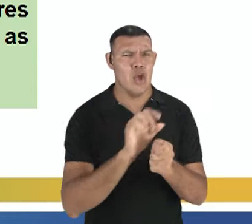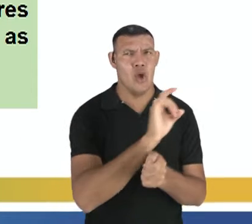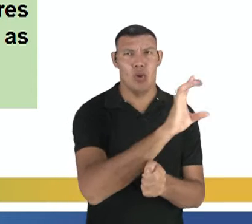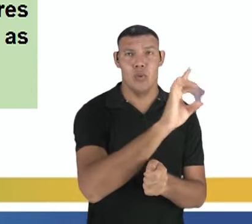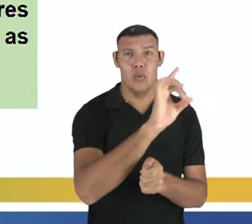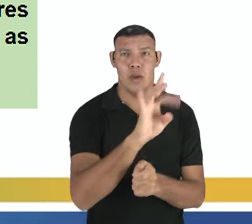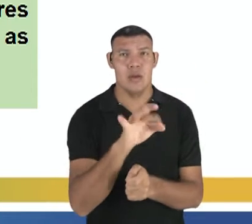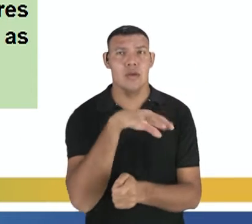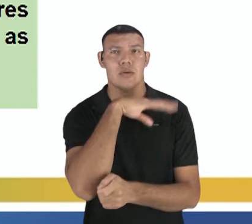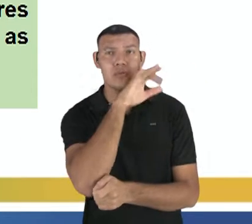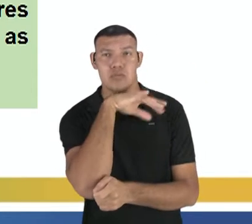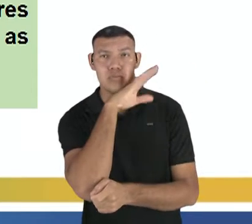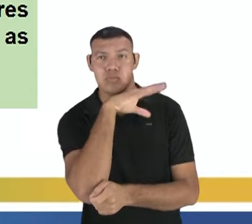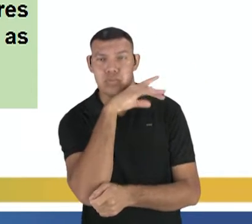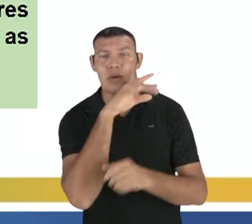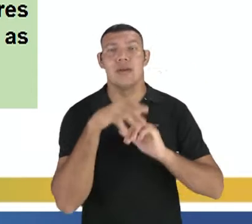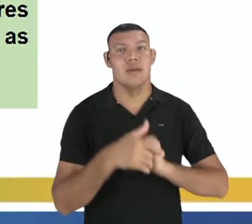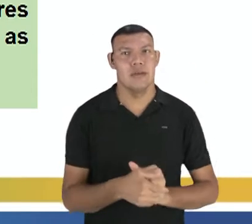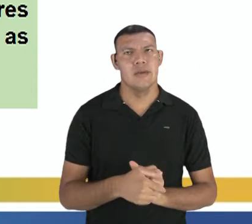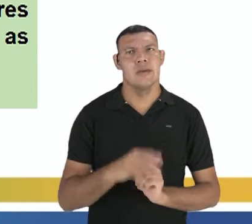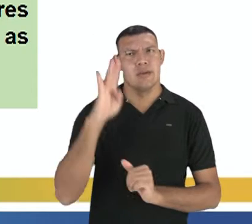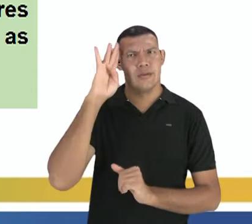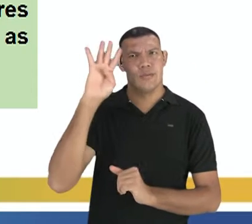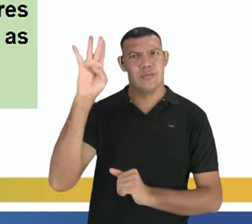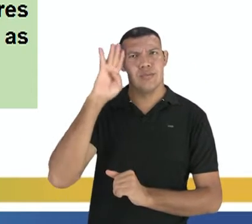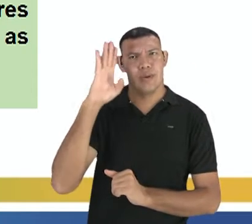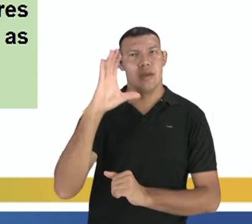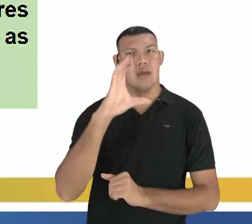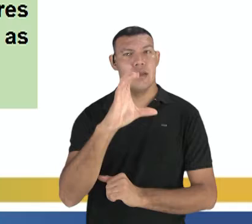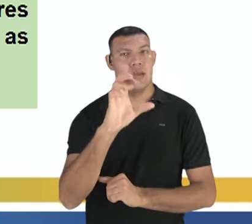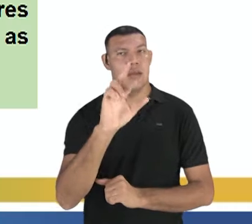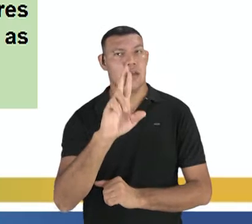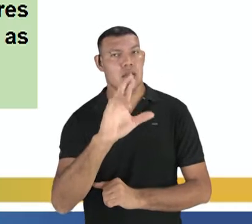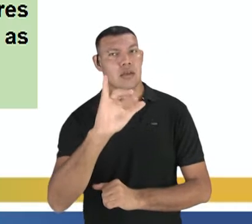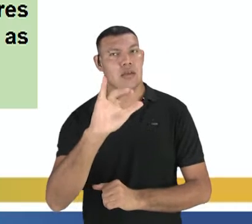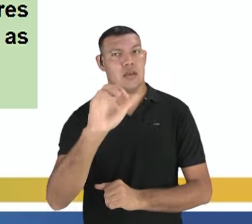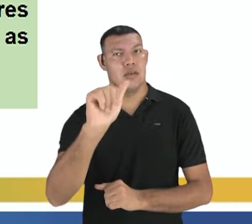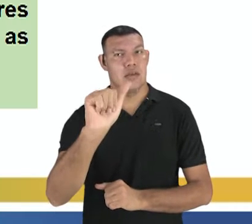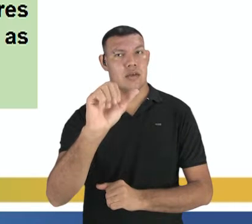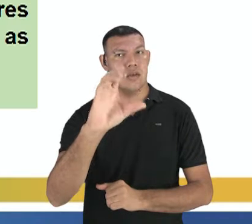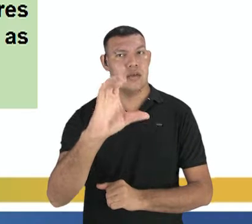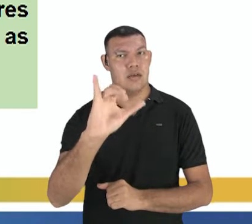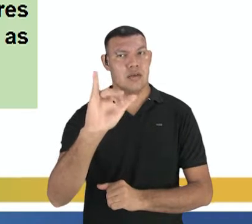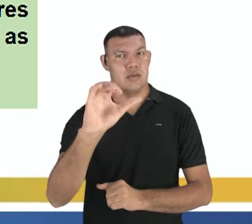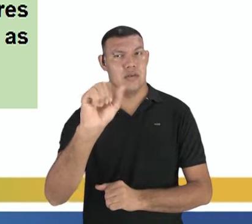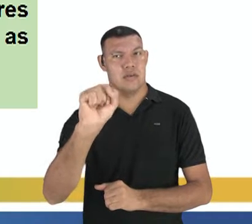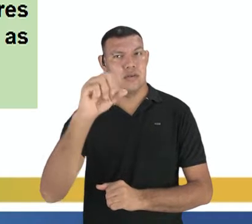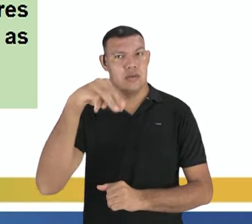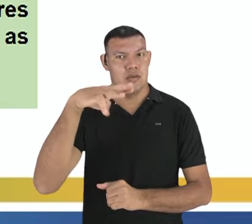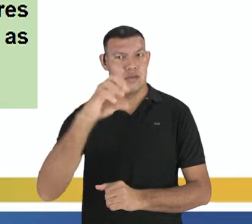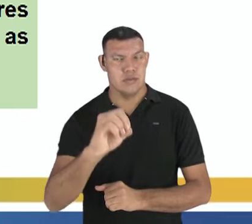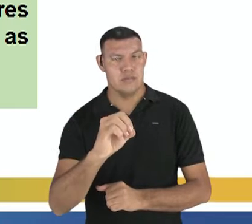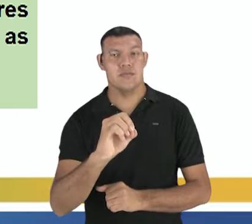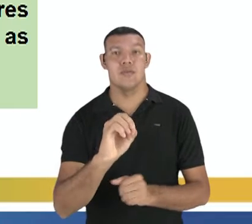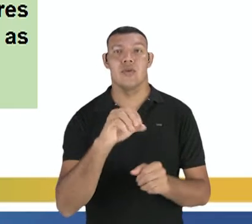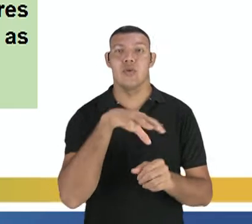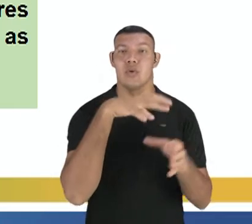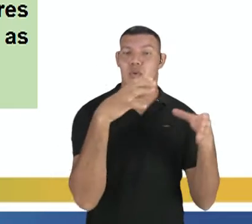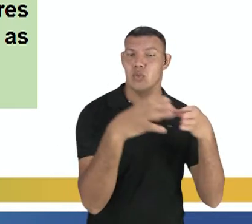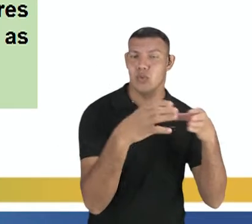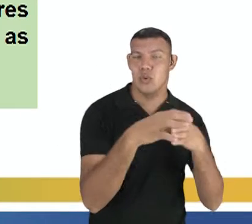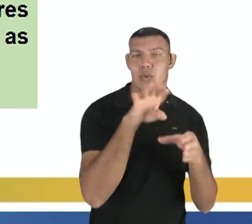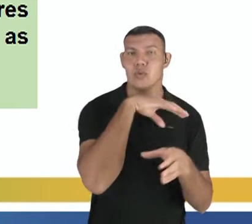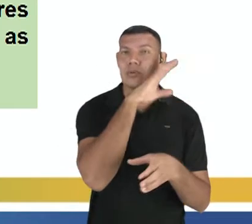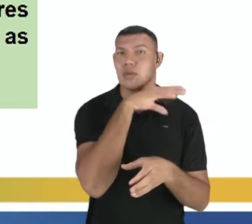por um Deus. Essa teoria nós chamamos de criacionismo. E que essas espécies, criadas